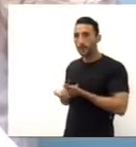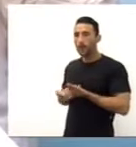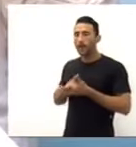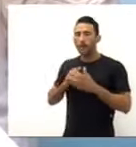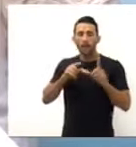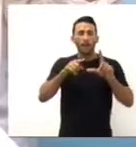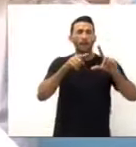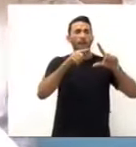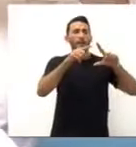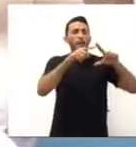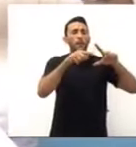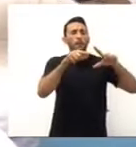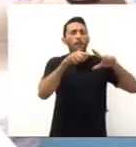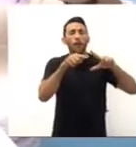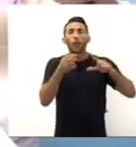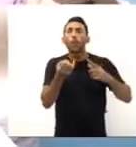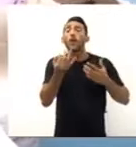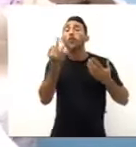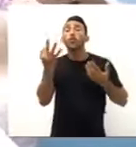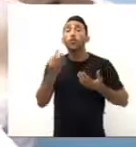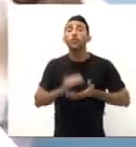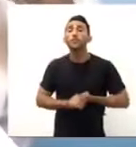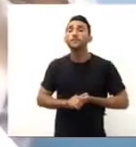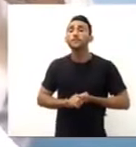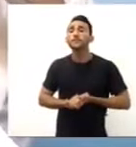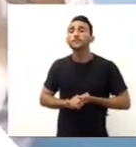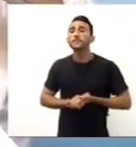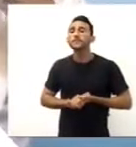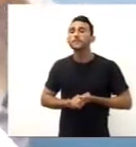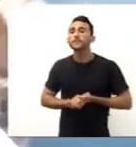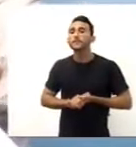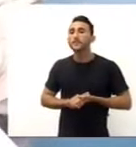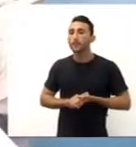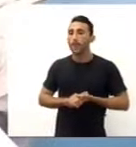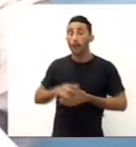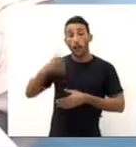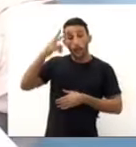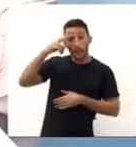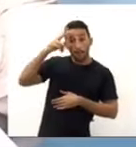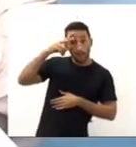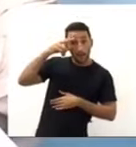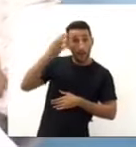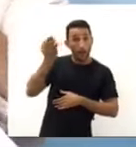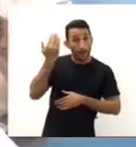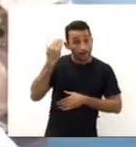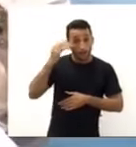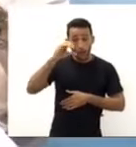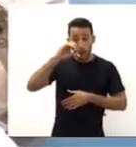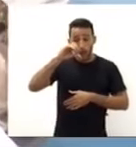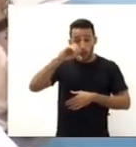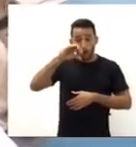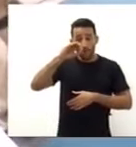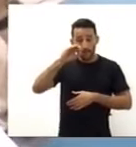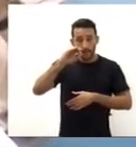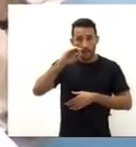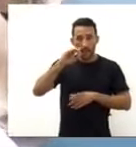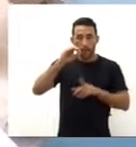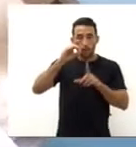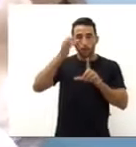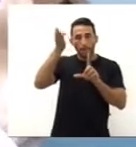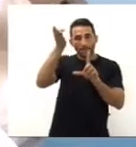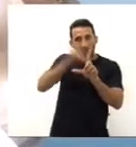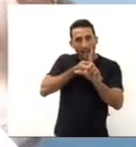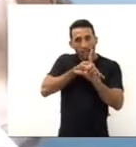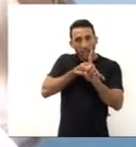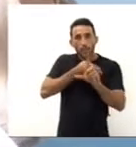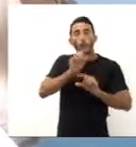esse ângulo aqui? Bom, se eu peguei o ângulo quadrado, que era 90 graus, eu dividi, então eu tenho